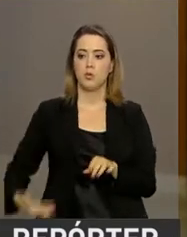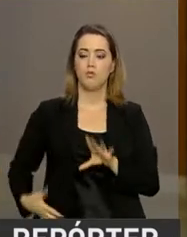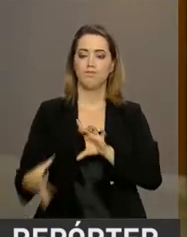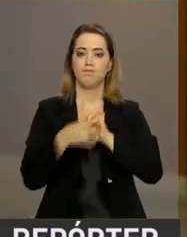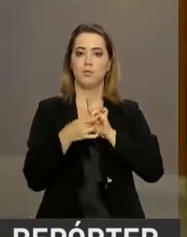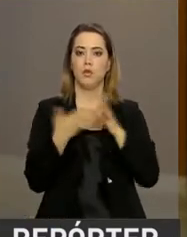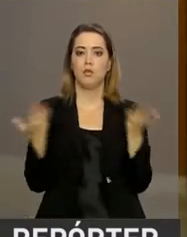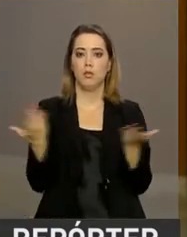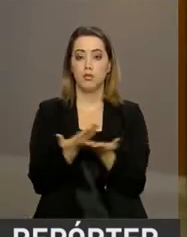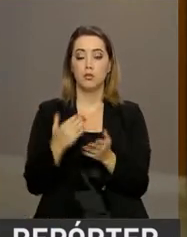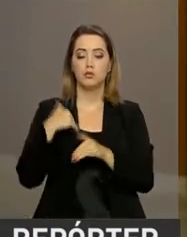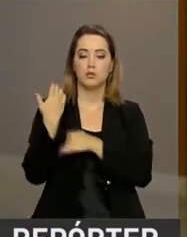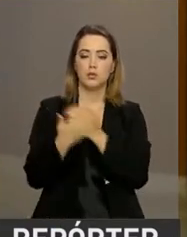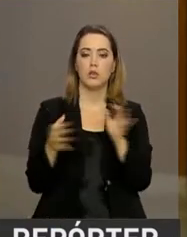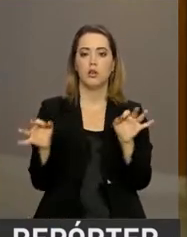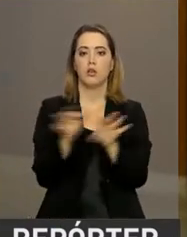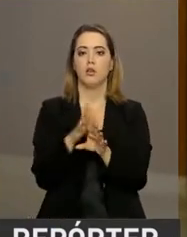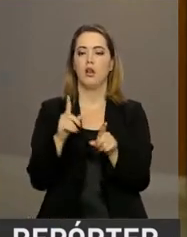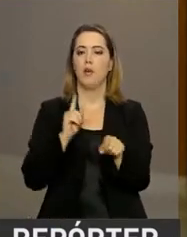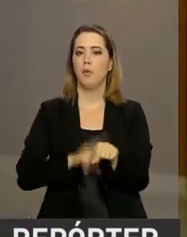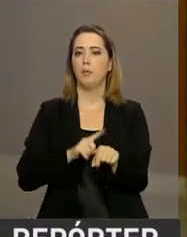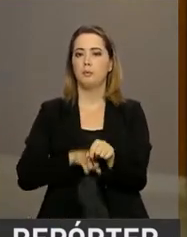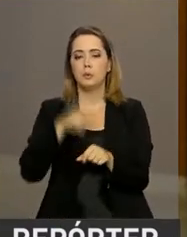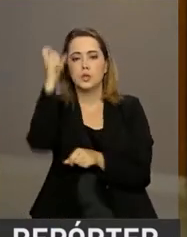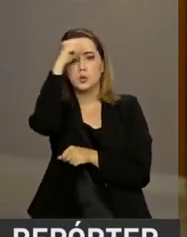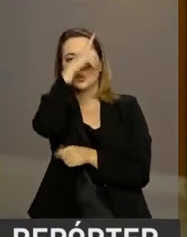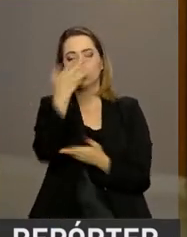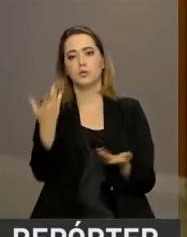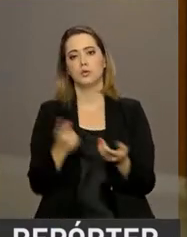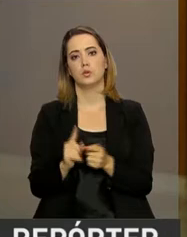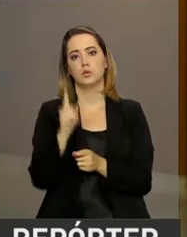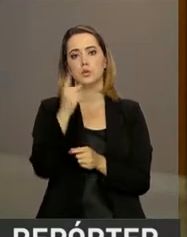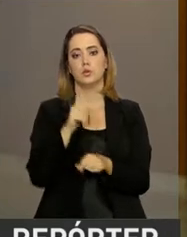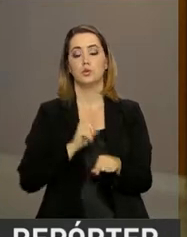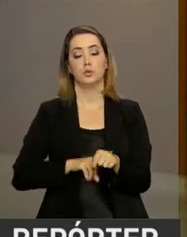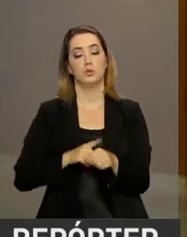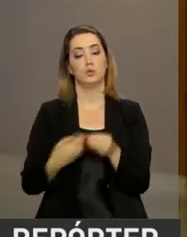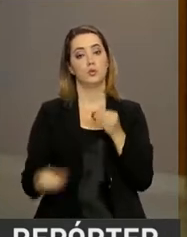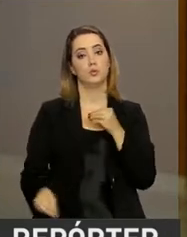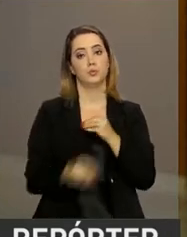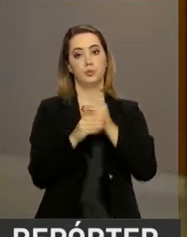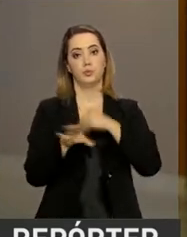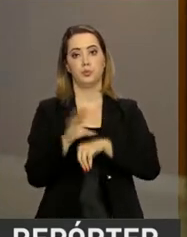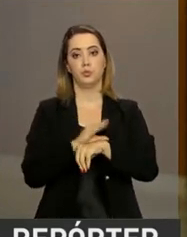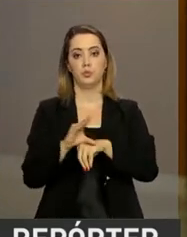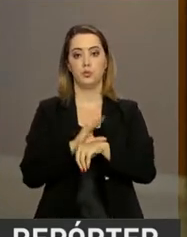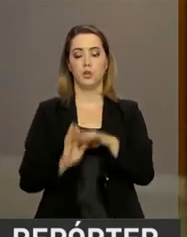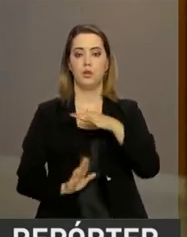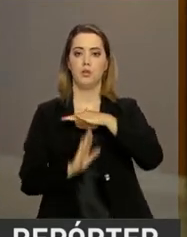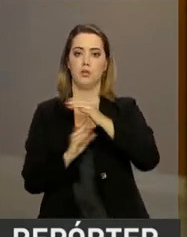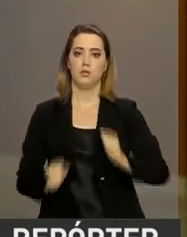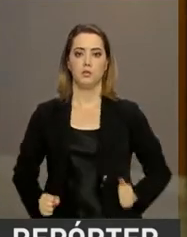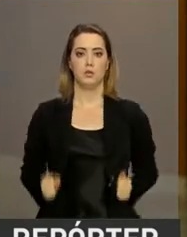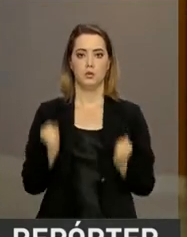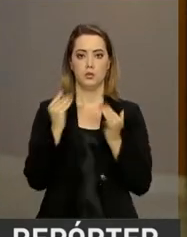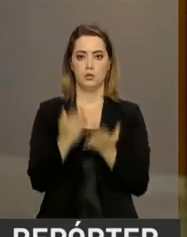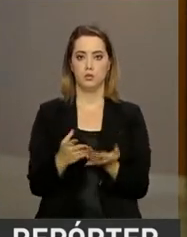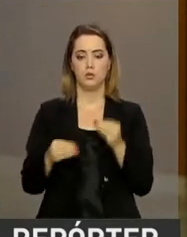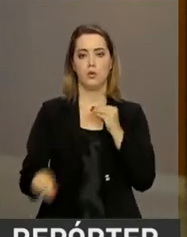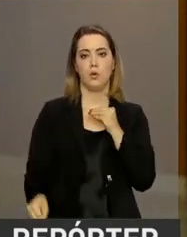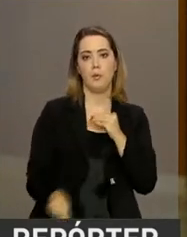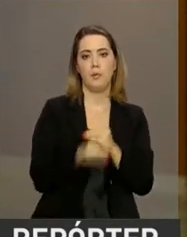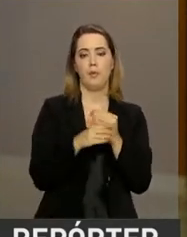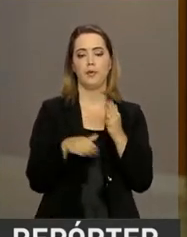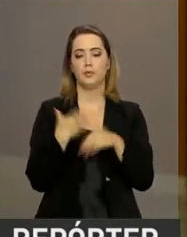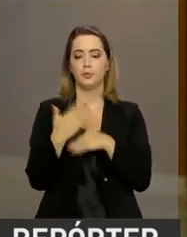e uma das medidas tomadas é a proposta de emenda à Constituição que limita os gastos públicos. Atualmente, a PEC tramita